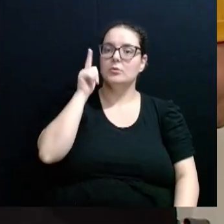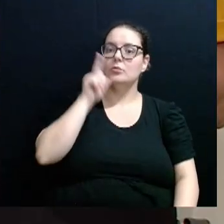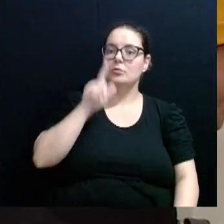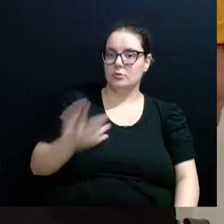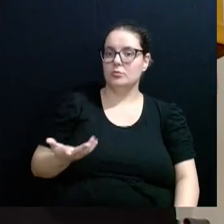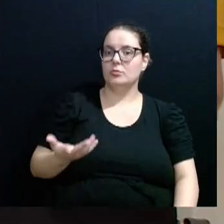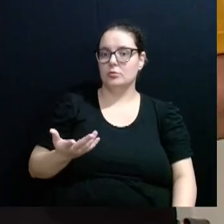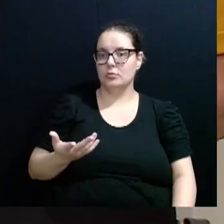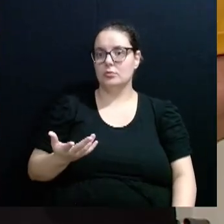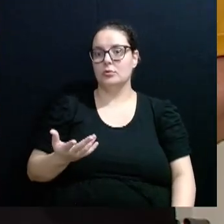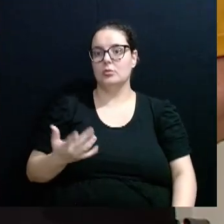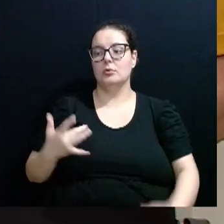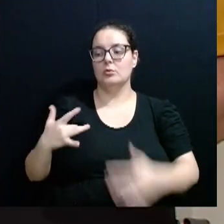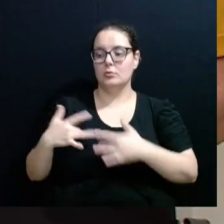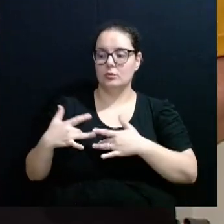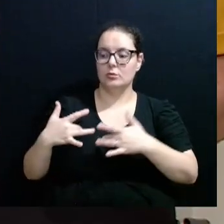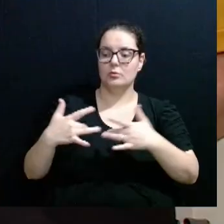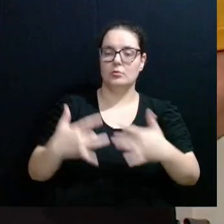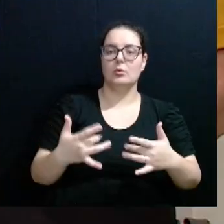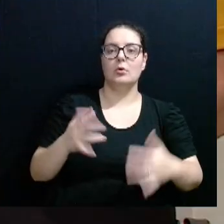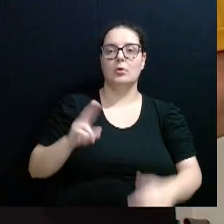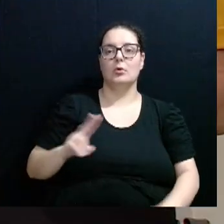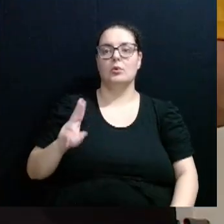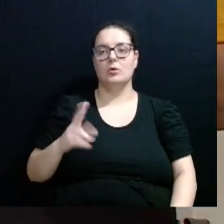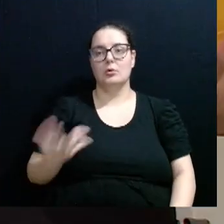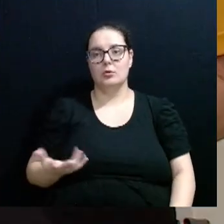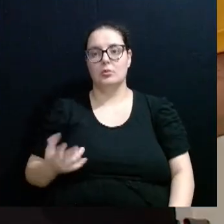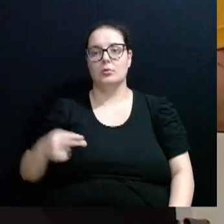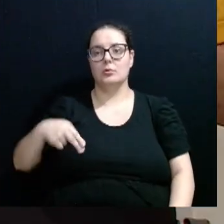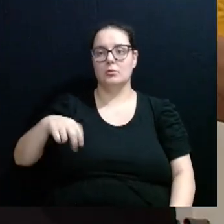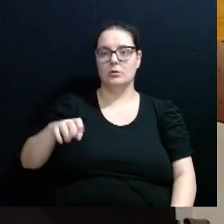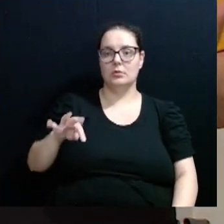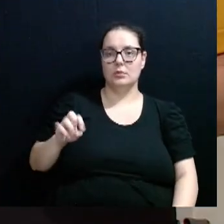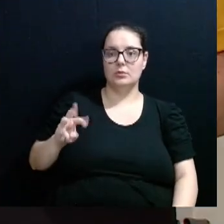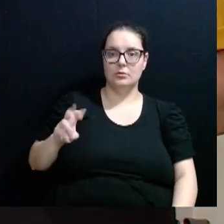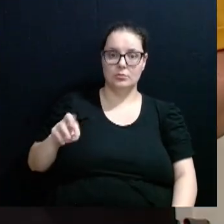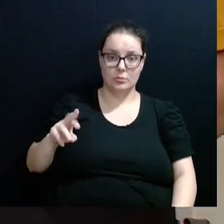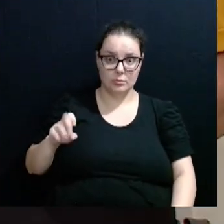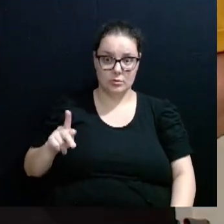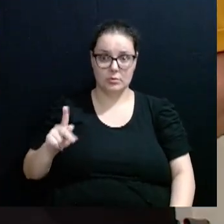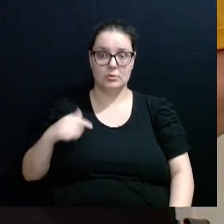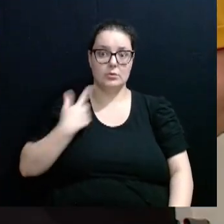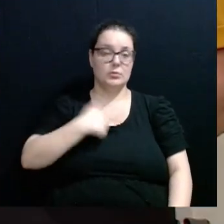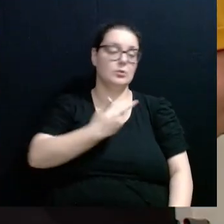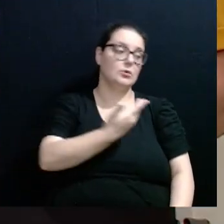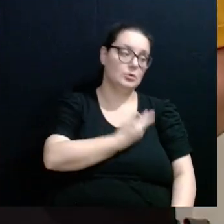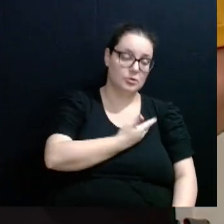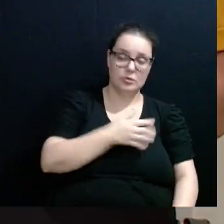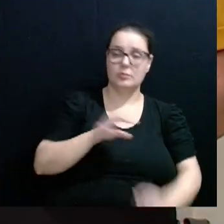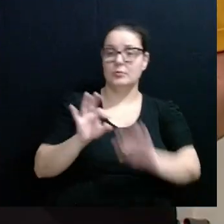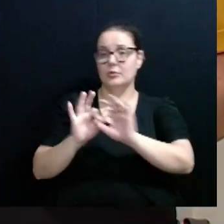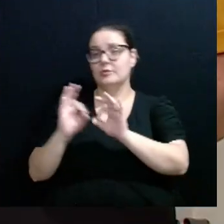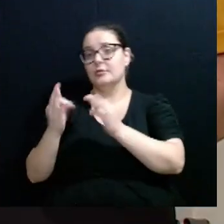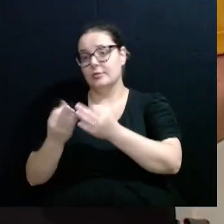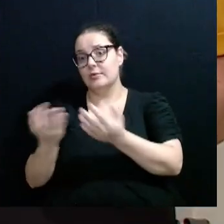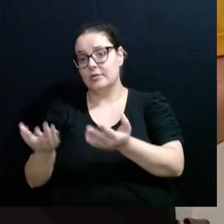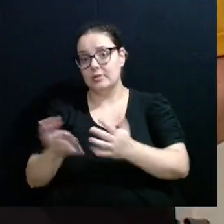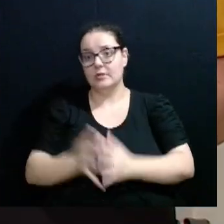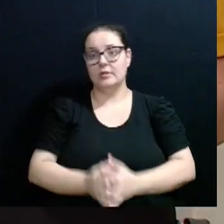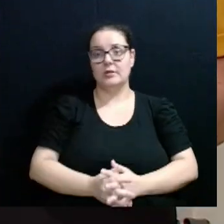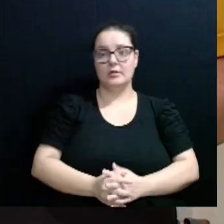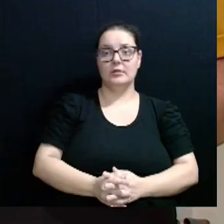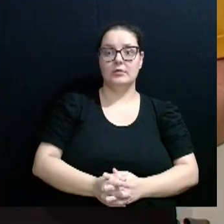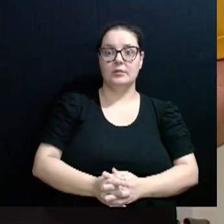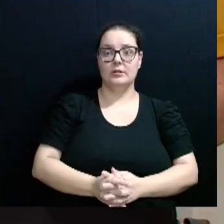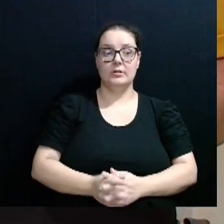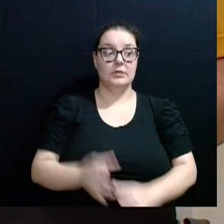doações usando os nossos networks, né, os nossos amigos, os nossos familiares. E é muito rápido, né, porque